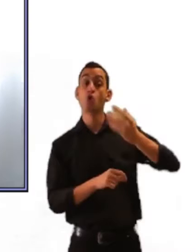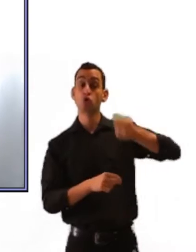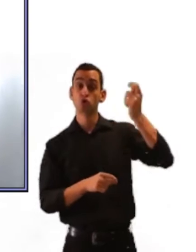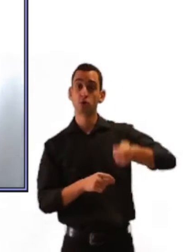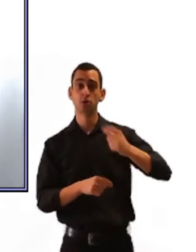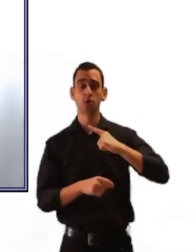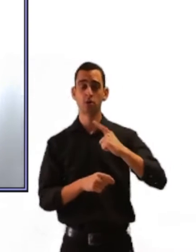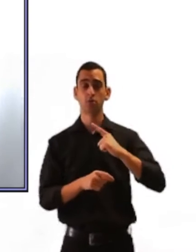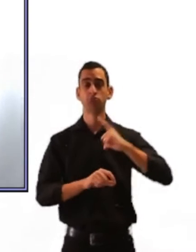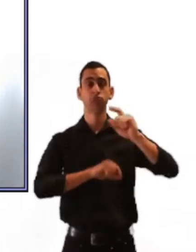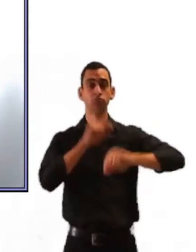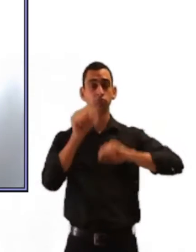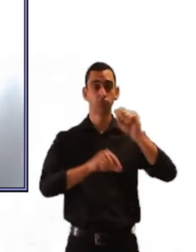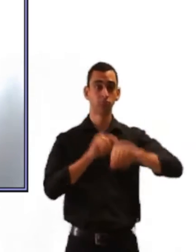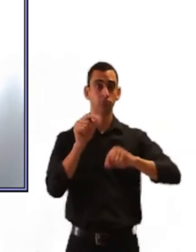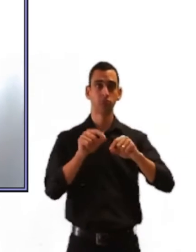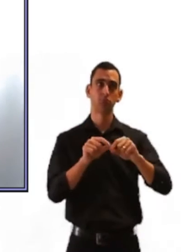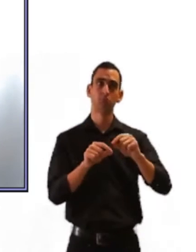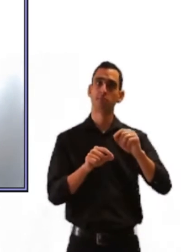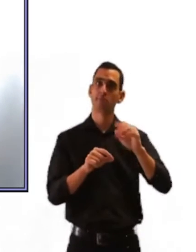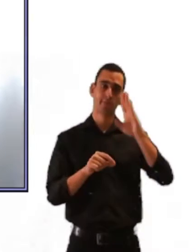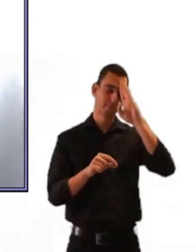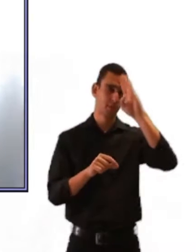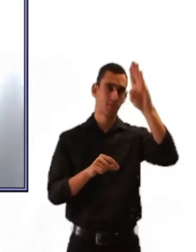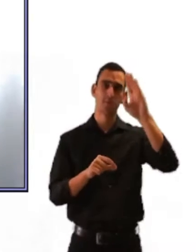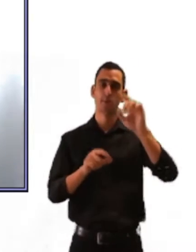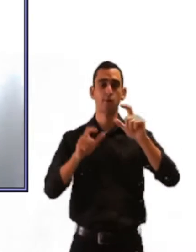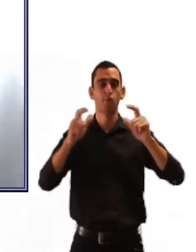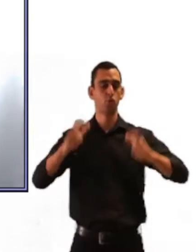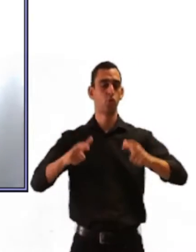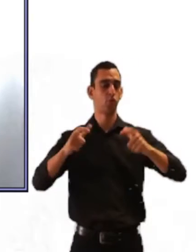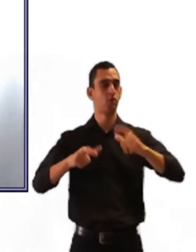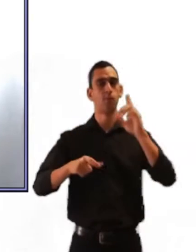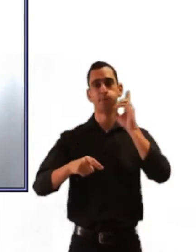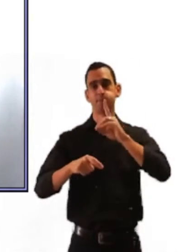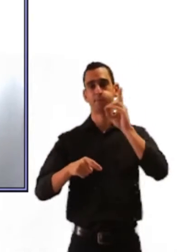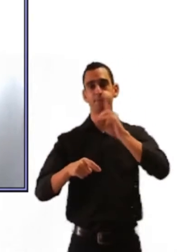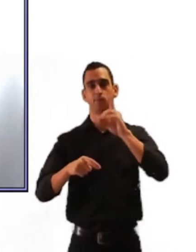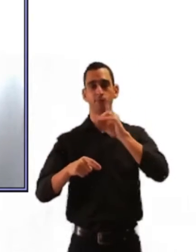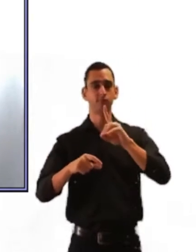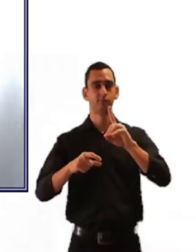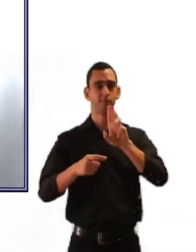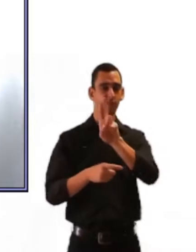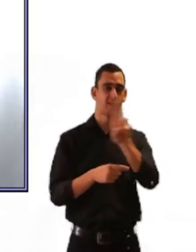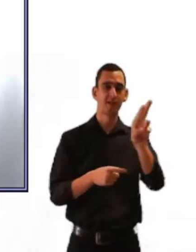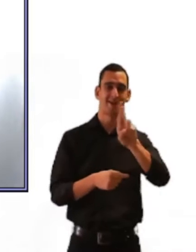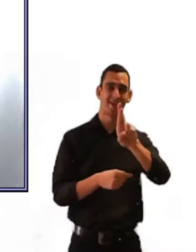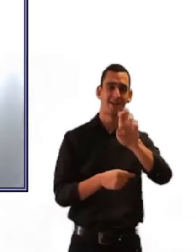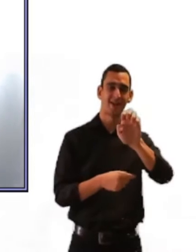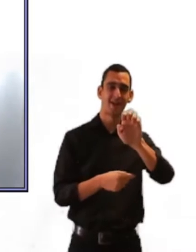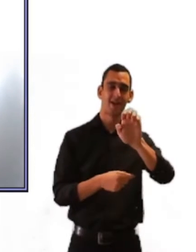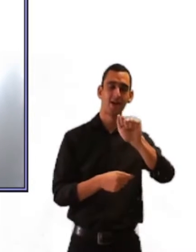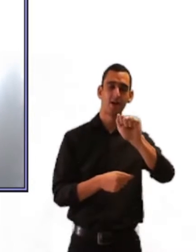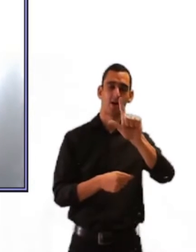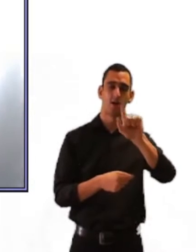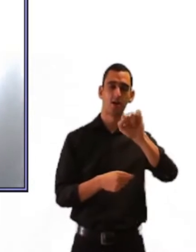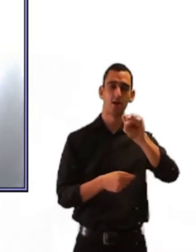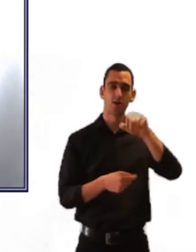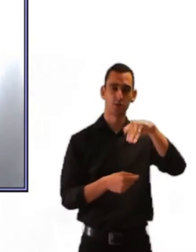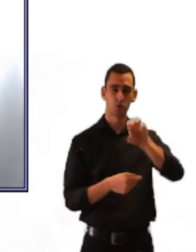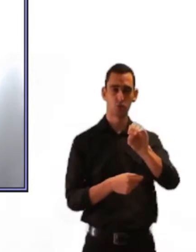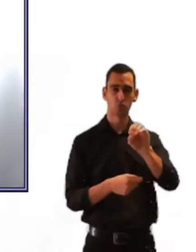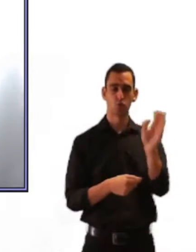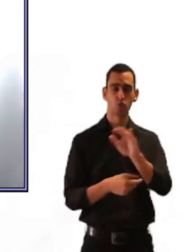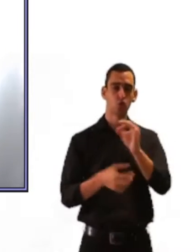forte, principalmente nos Estados Unidos, em que a gente tem o chamado realismo jurídico. Realismo jurídico, ele é do